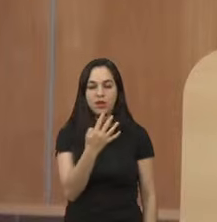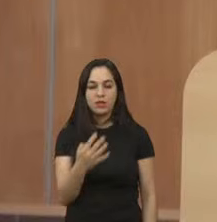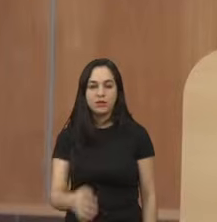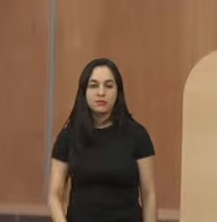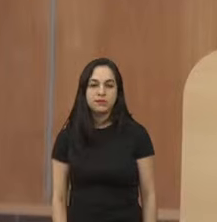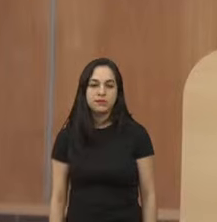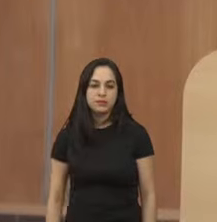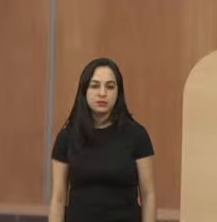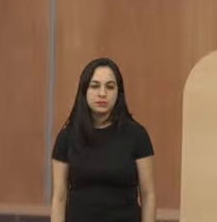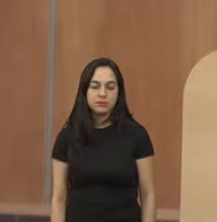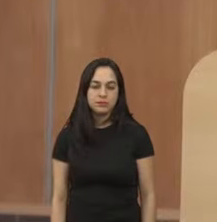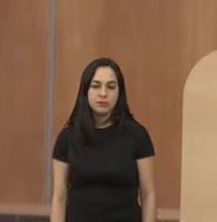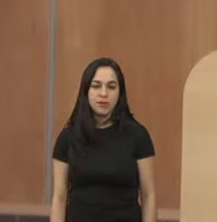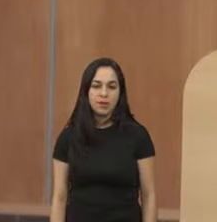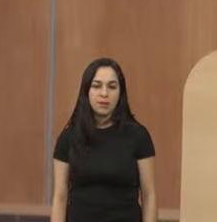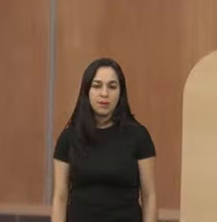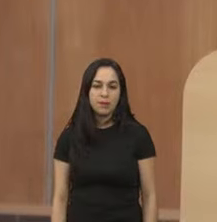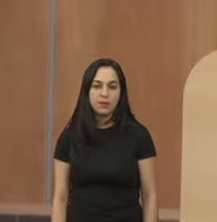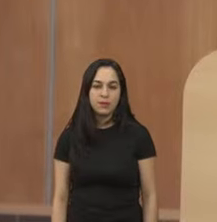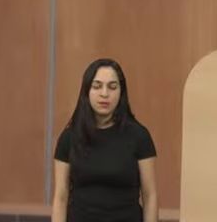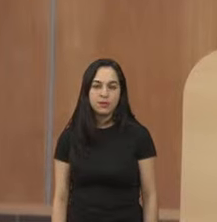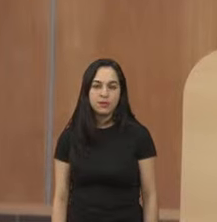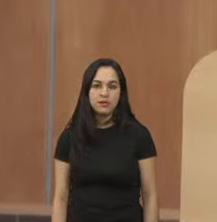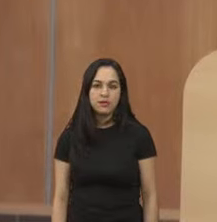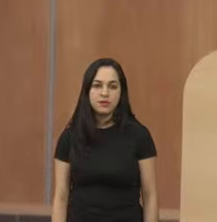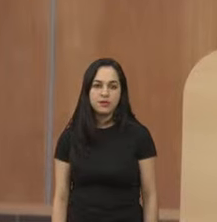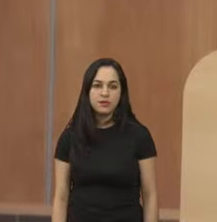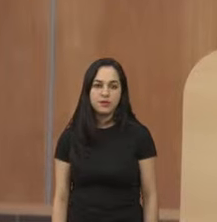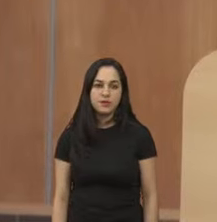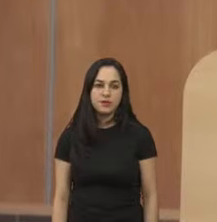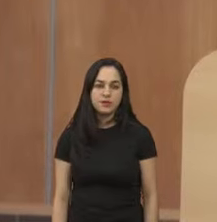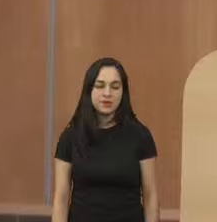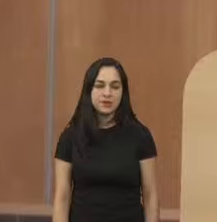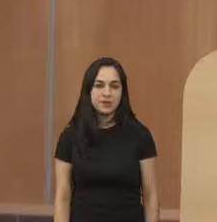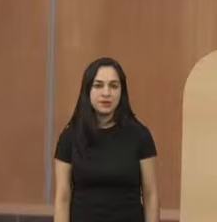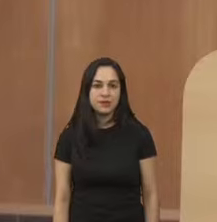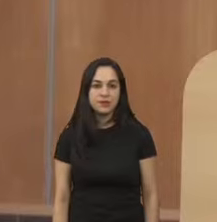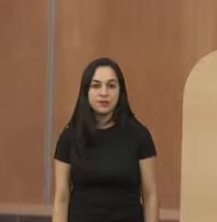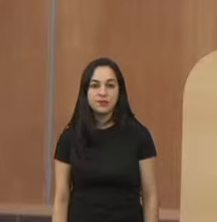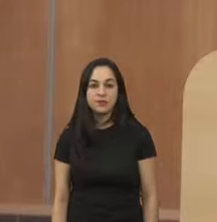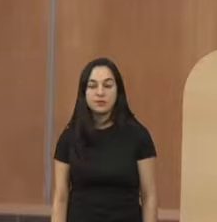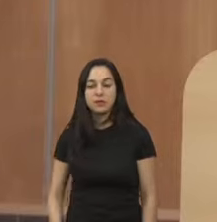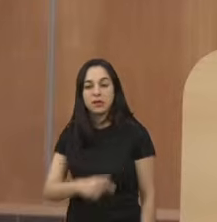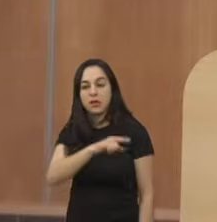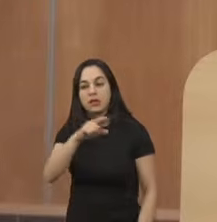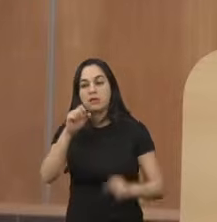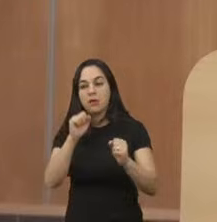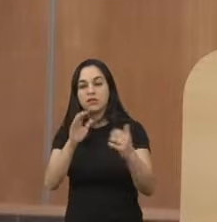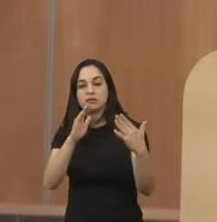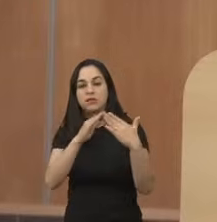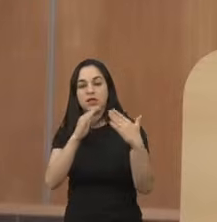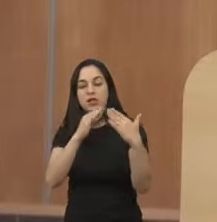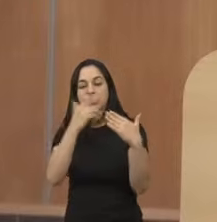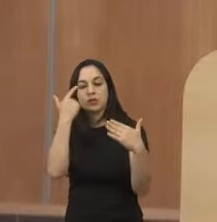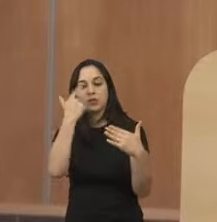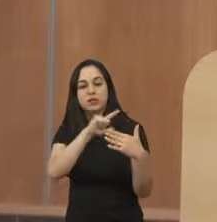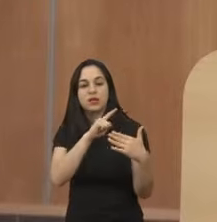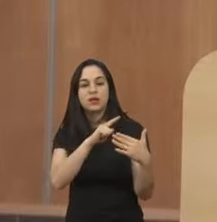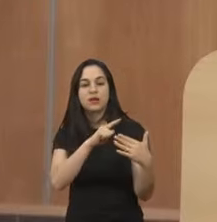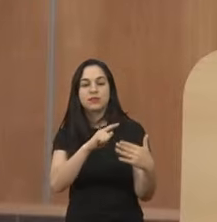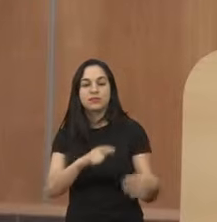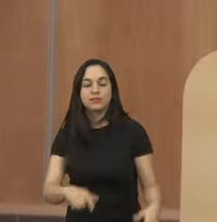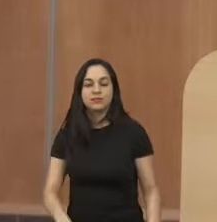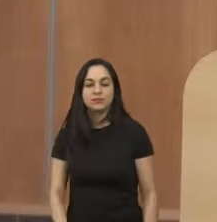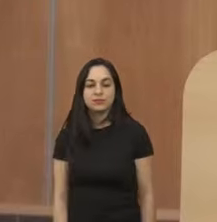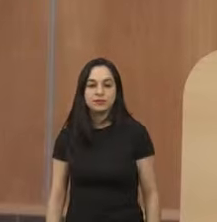que aqui o mais importante é garantir a dignidade das pessoas, para que elas possam ter um teto e possam ter um lar. E o mais